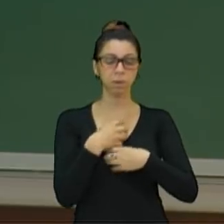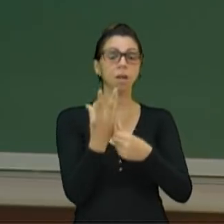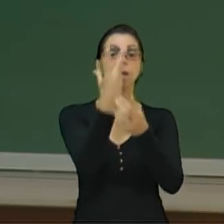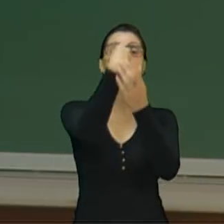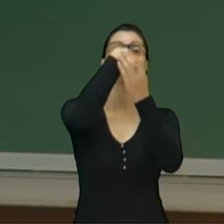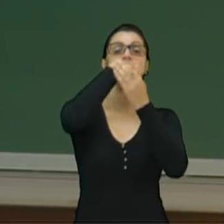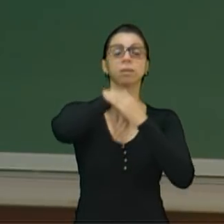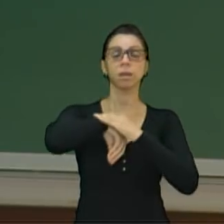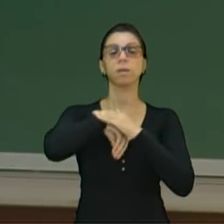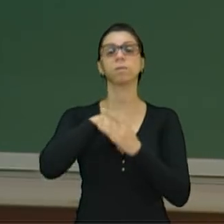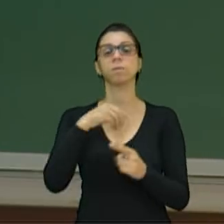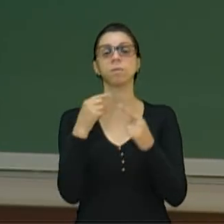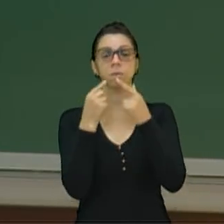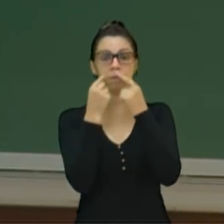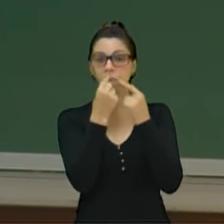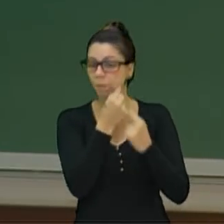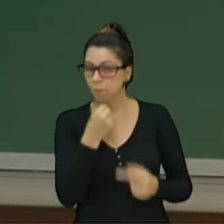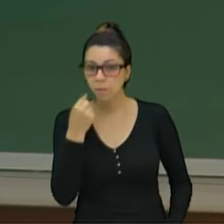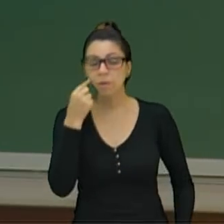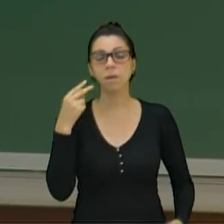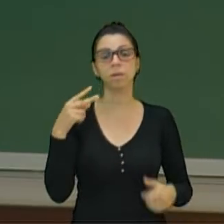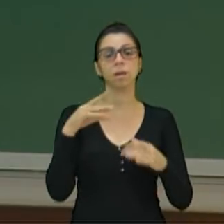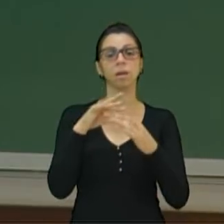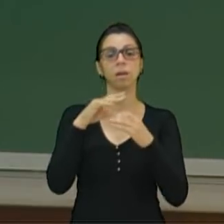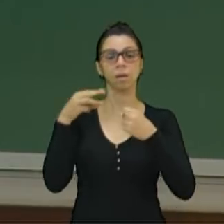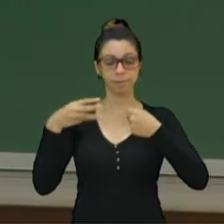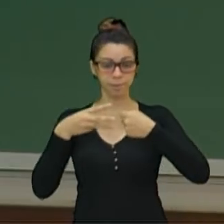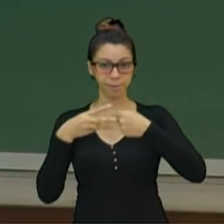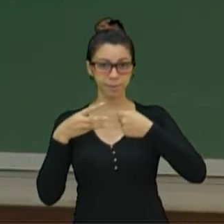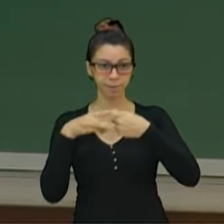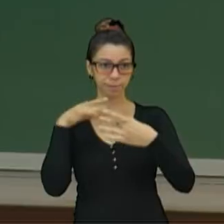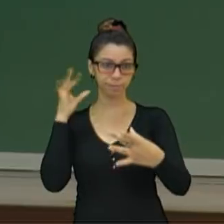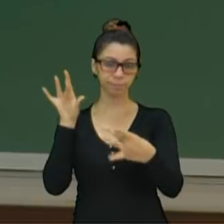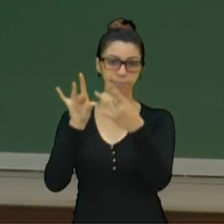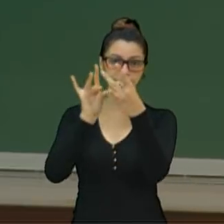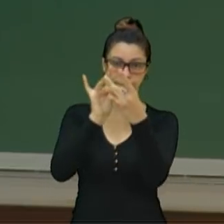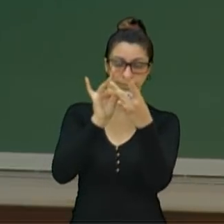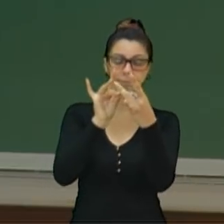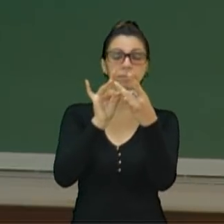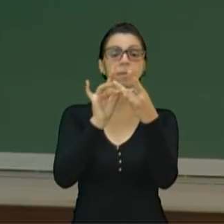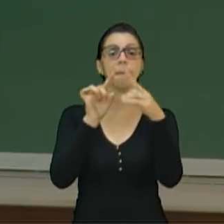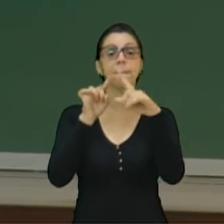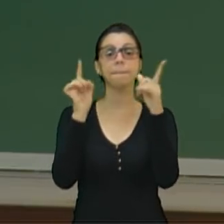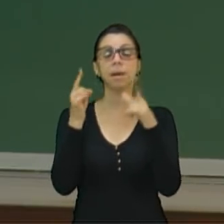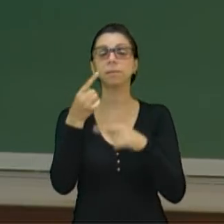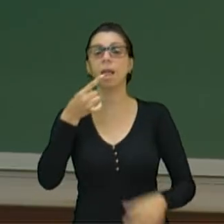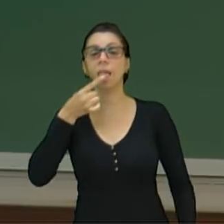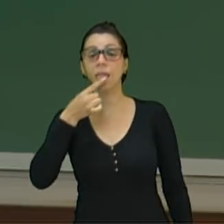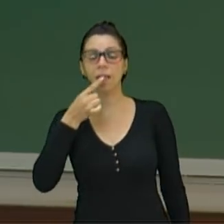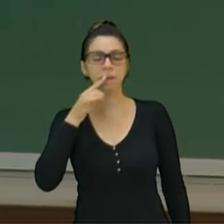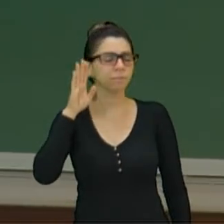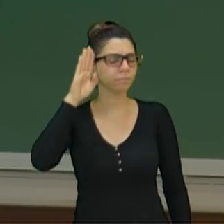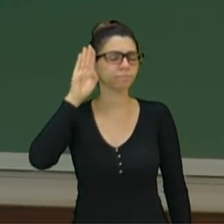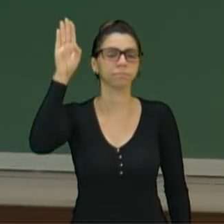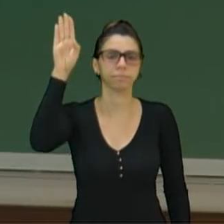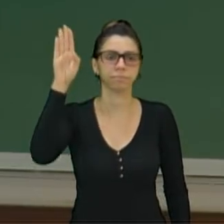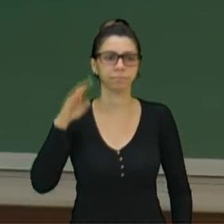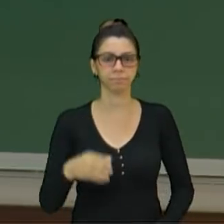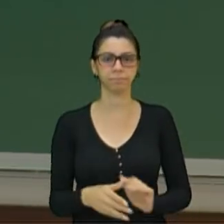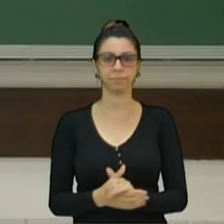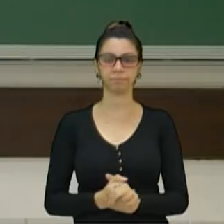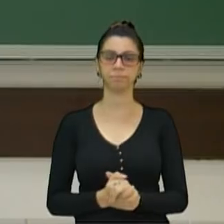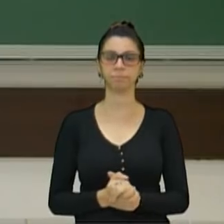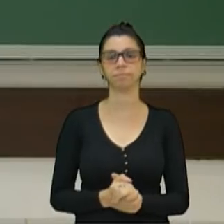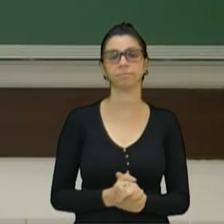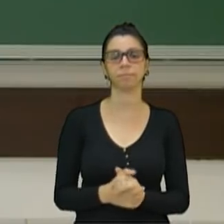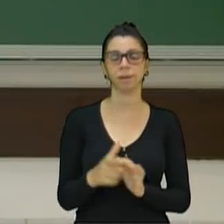nossa boca têm essas células especializadas, embora a língua é a que tem a maior concentração. Então, olha lá, trouxe uma